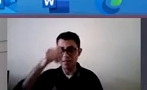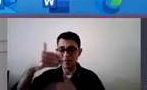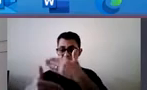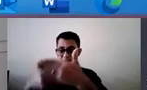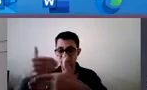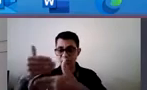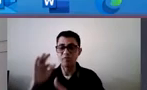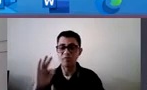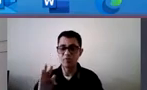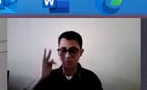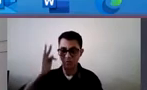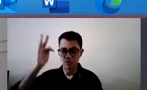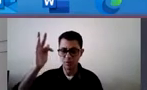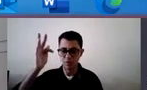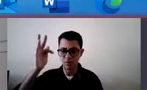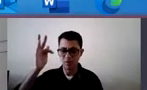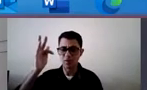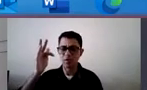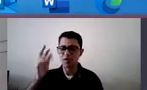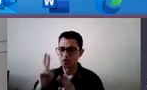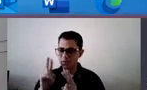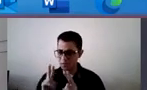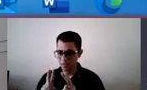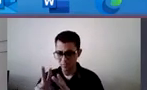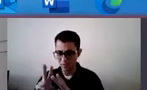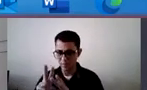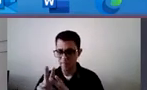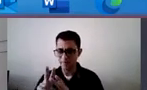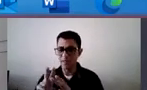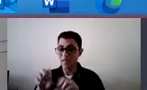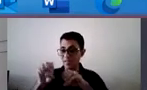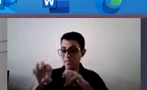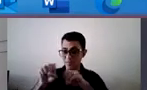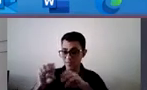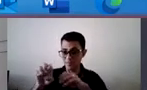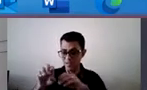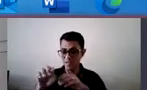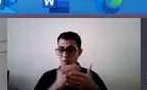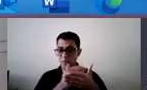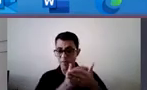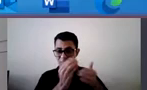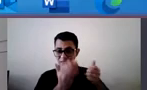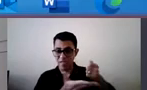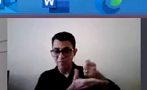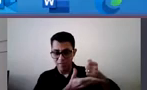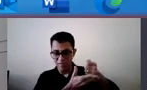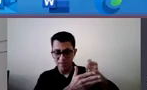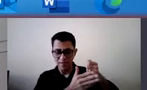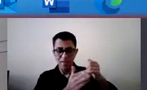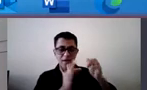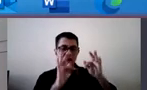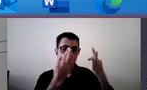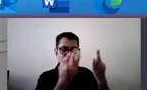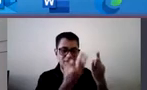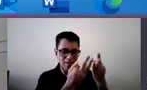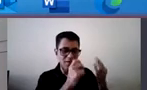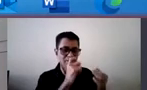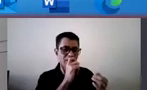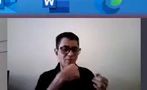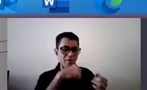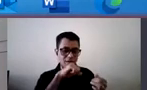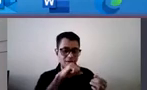então, capaz de desenvolver amplamente, plenamente, o ser humano, os nossos